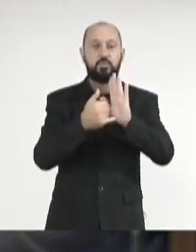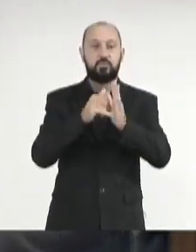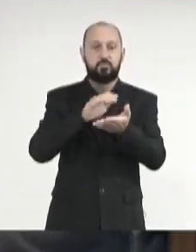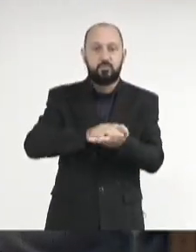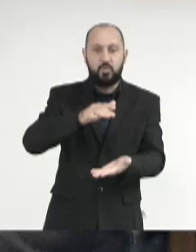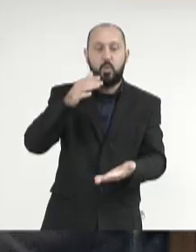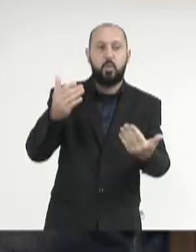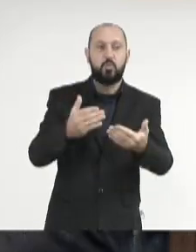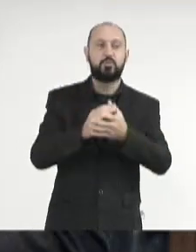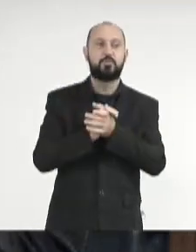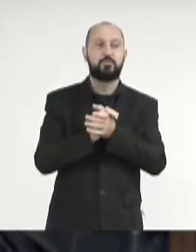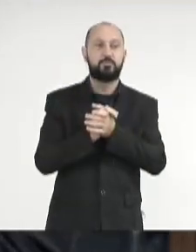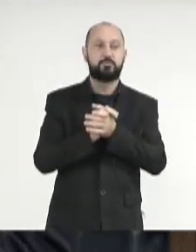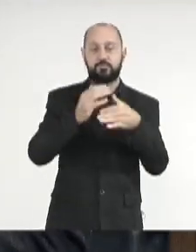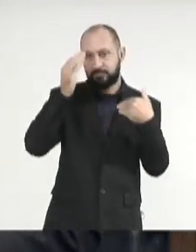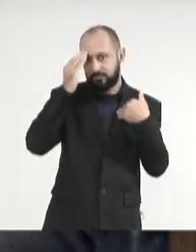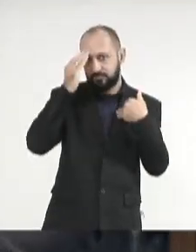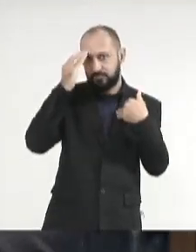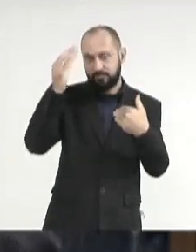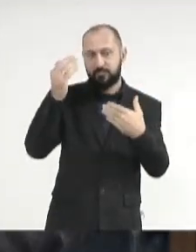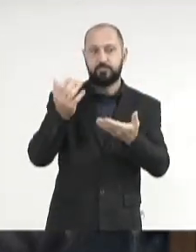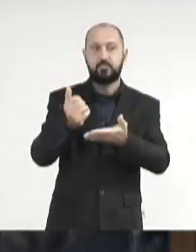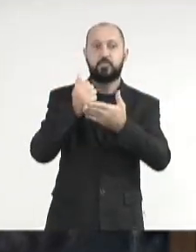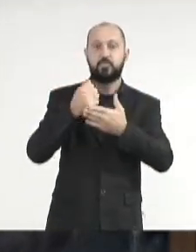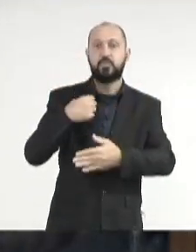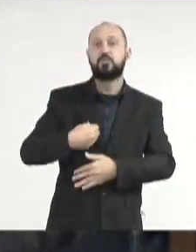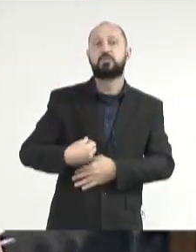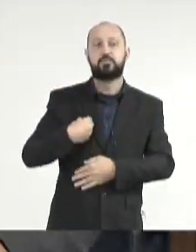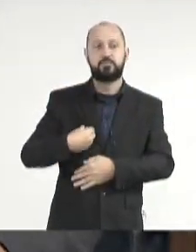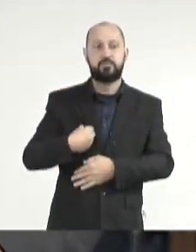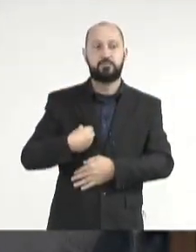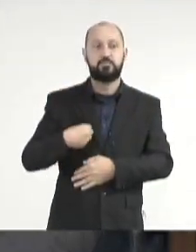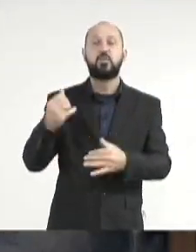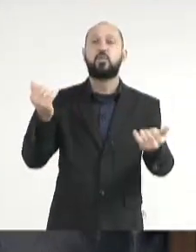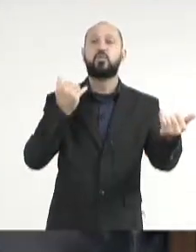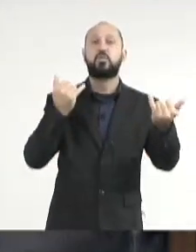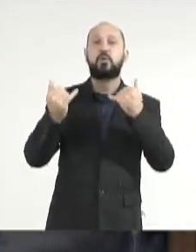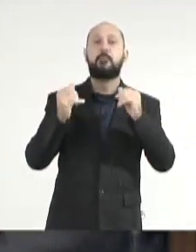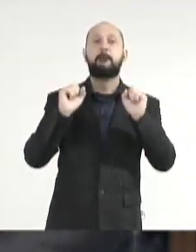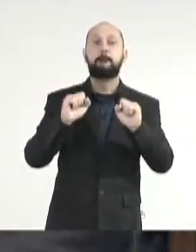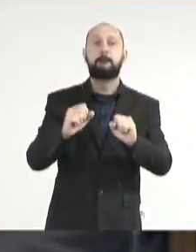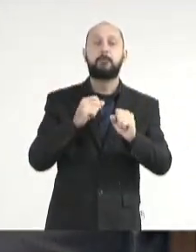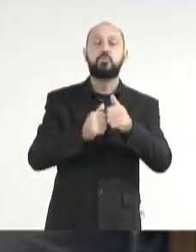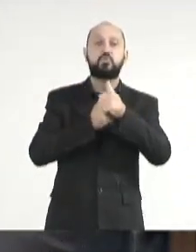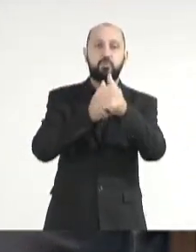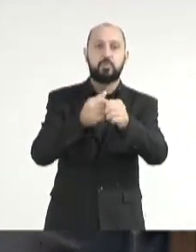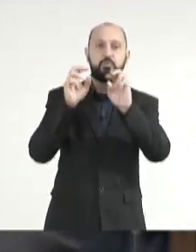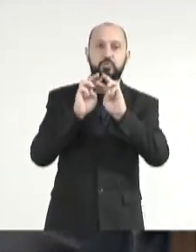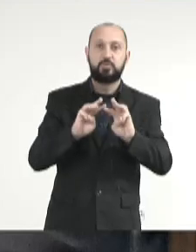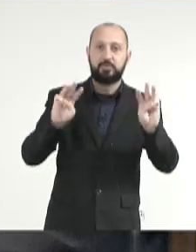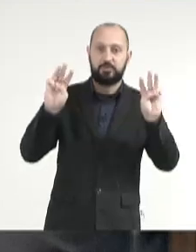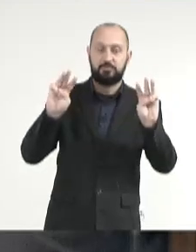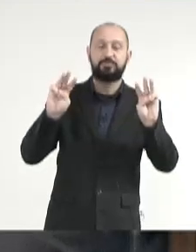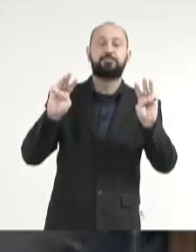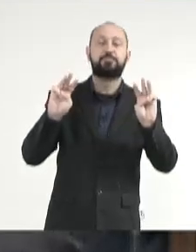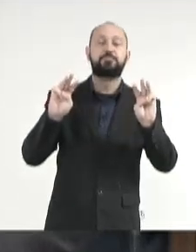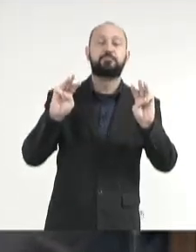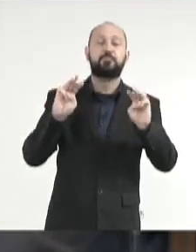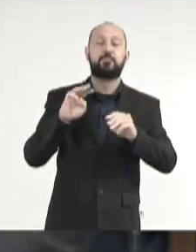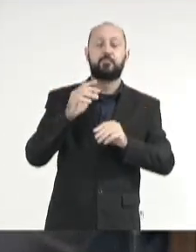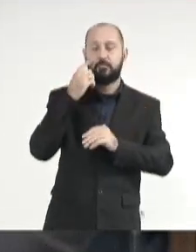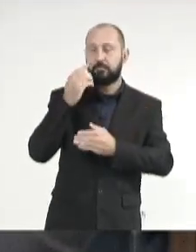na pauta de hoje. Exatamente. Muito obrigado, Thiago, pela sua participação. Bom, mais informações você pode acompanhar no site oficial da Casa de Leis,